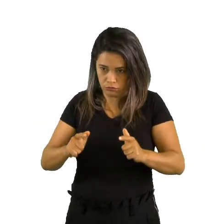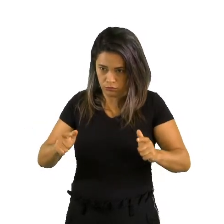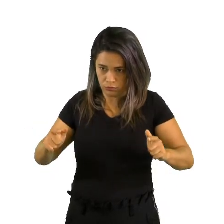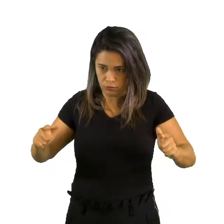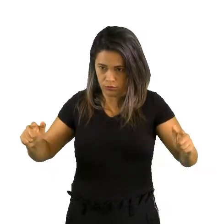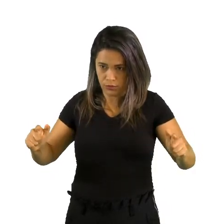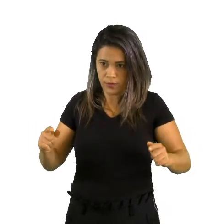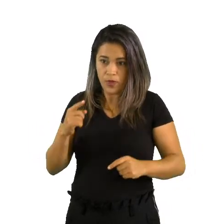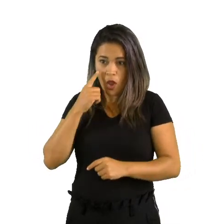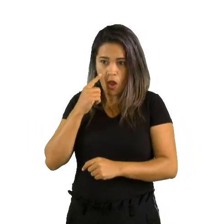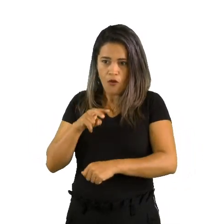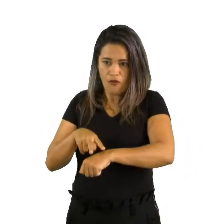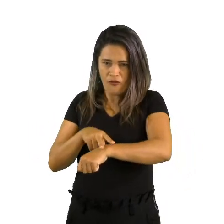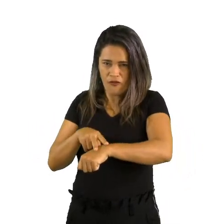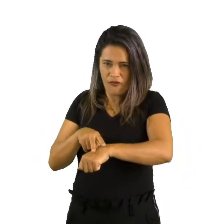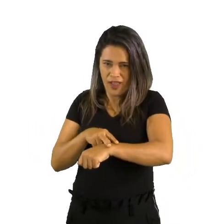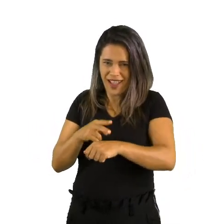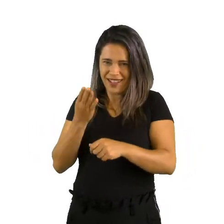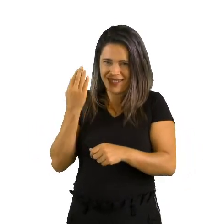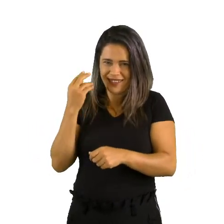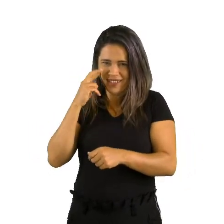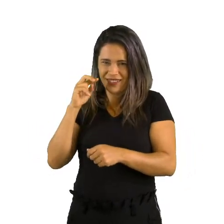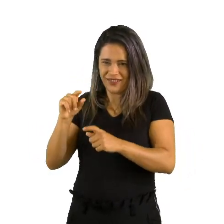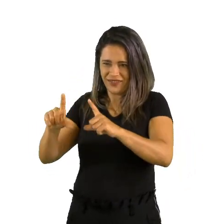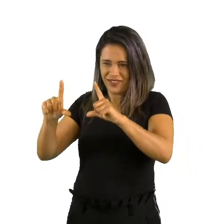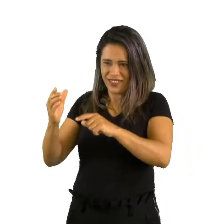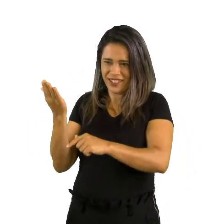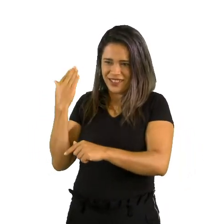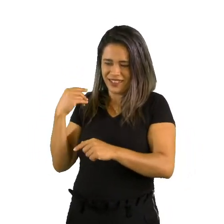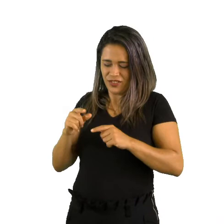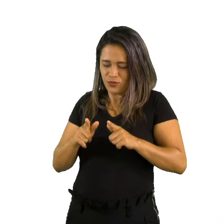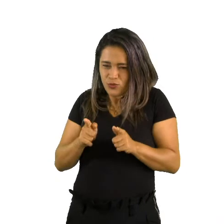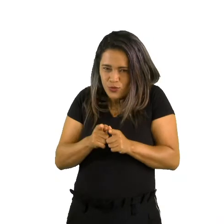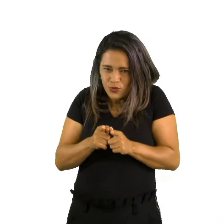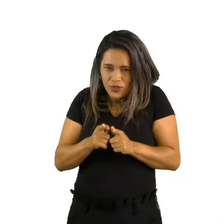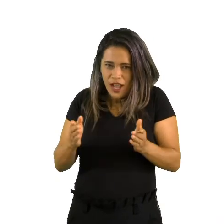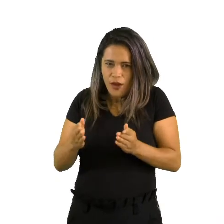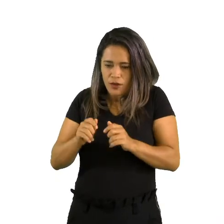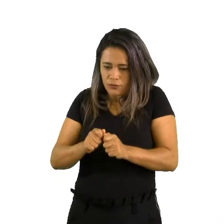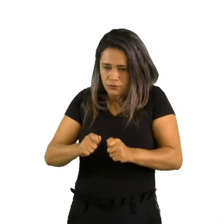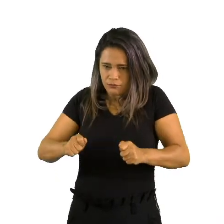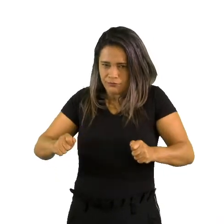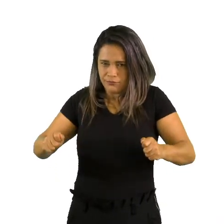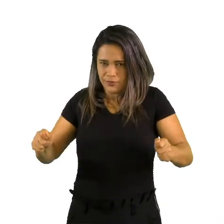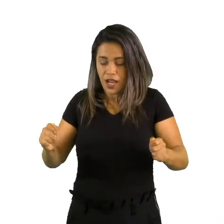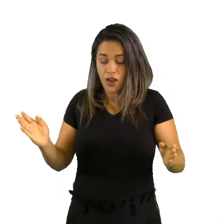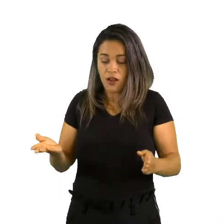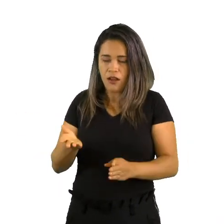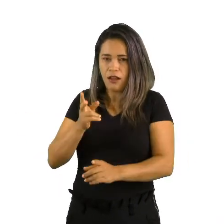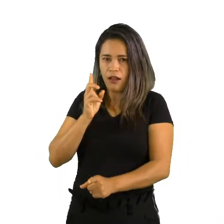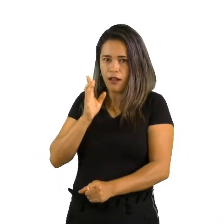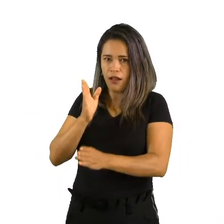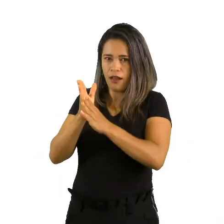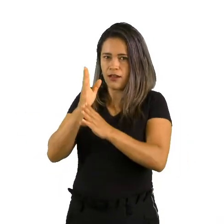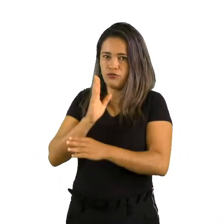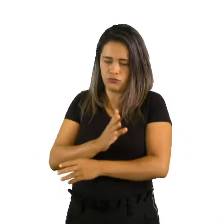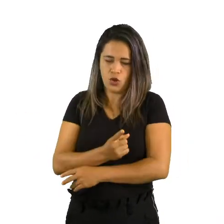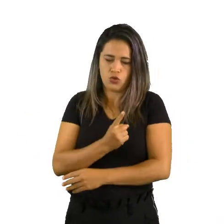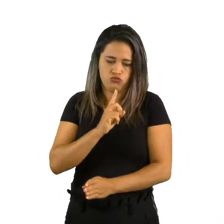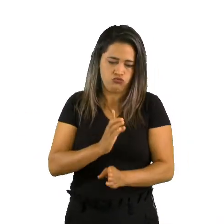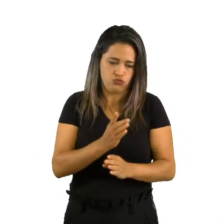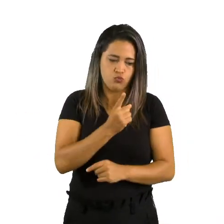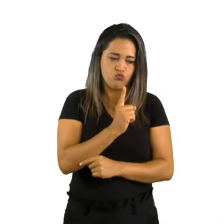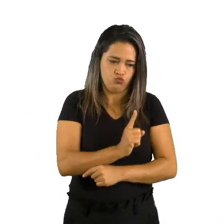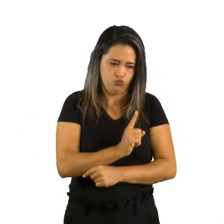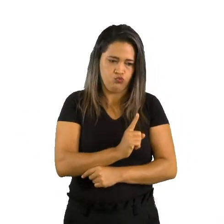pedaço grande verde era aquele pedacinho verde pequenininho anterior. Então, eu vou localizar agora quem? Já localizei o 1,